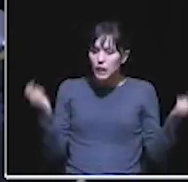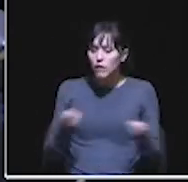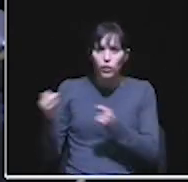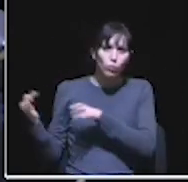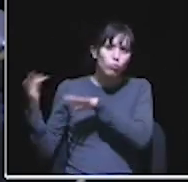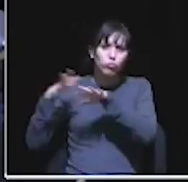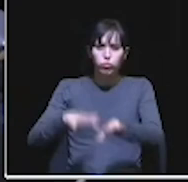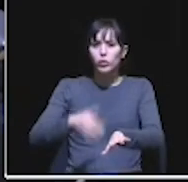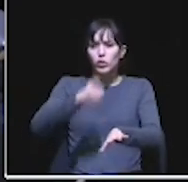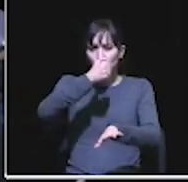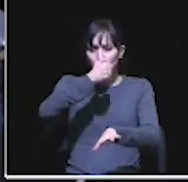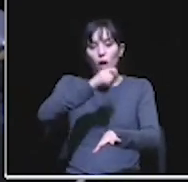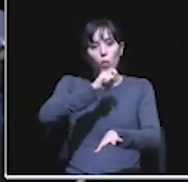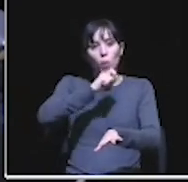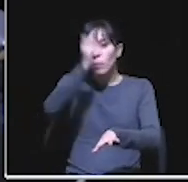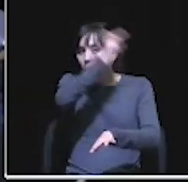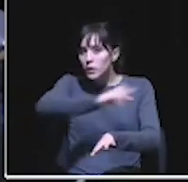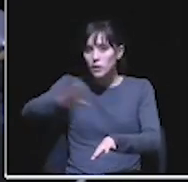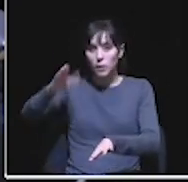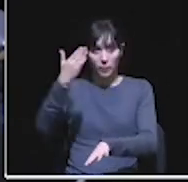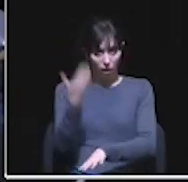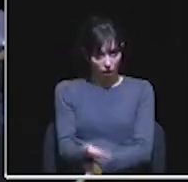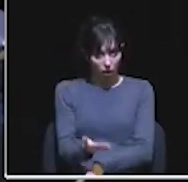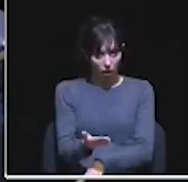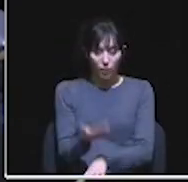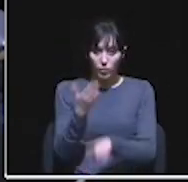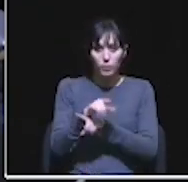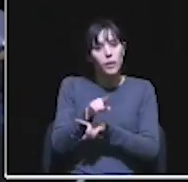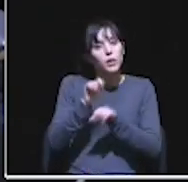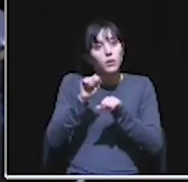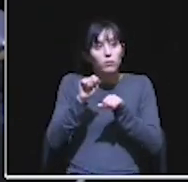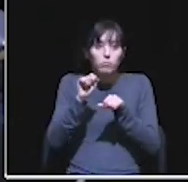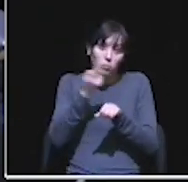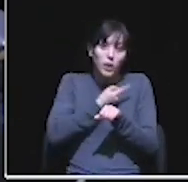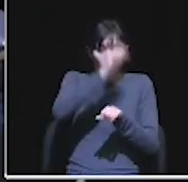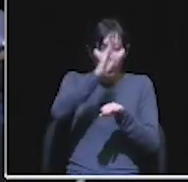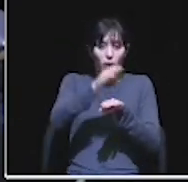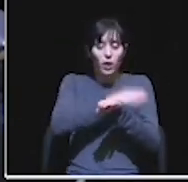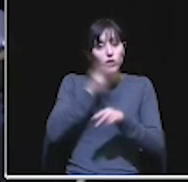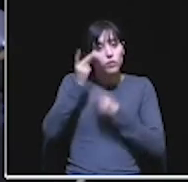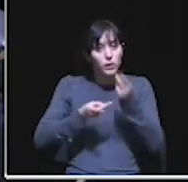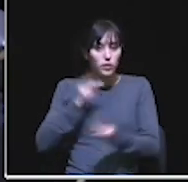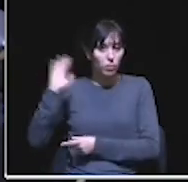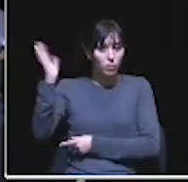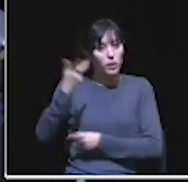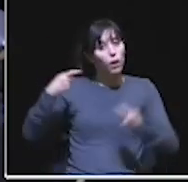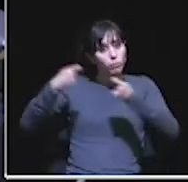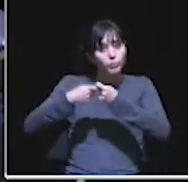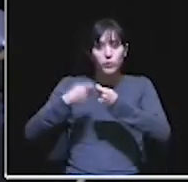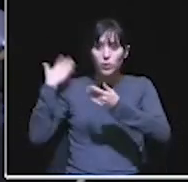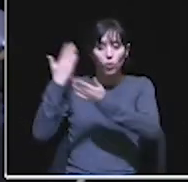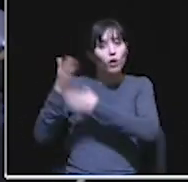eventos, ou seja, da manutenção de uma estrutura definitiva no parque, isso sim seja sujeito a uma avaliação ambiental, porque parece-nos que isso